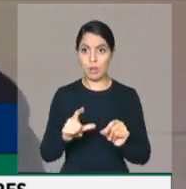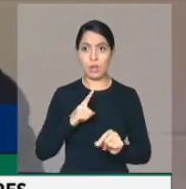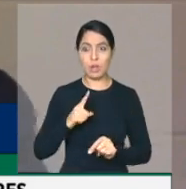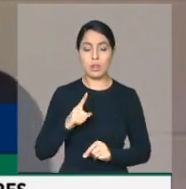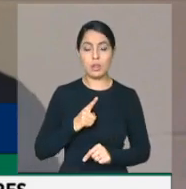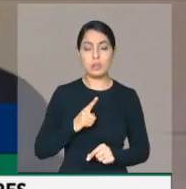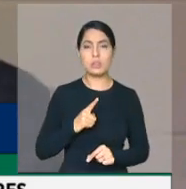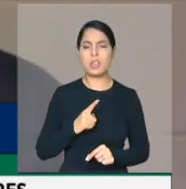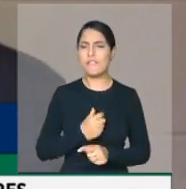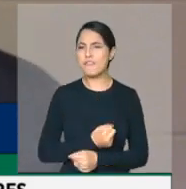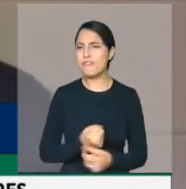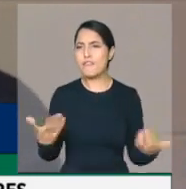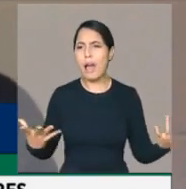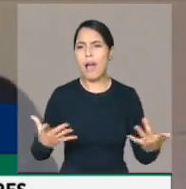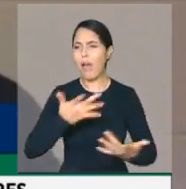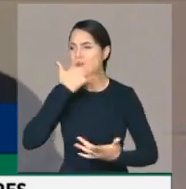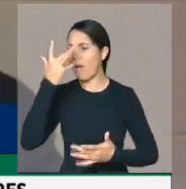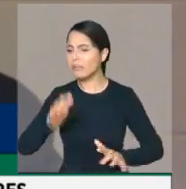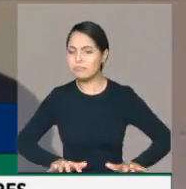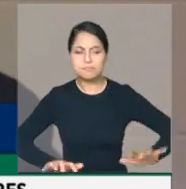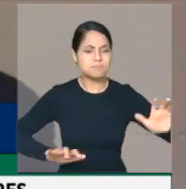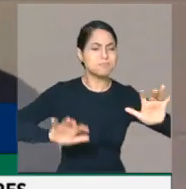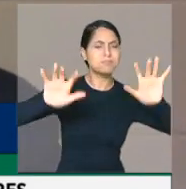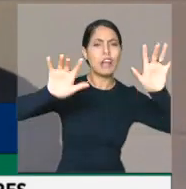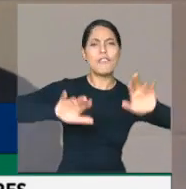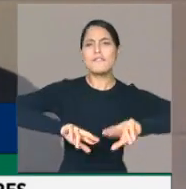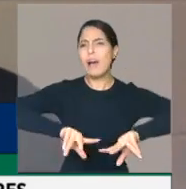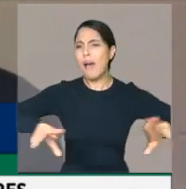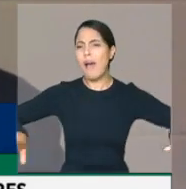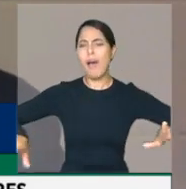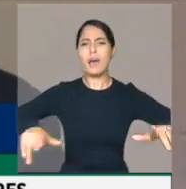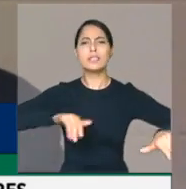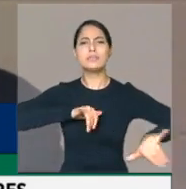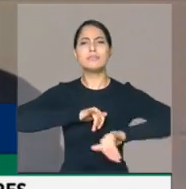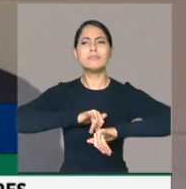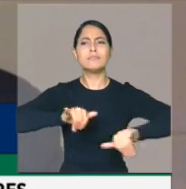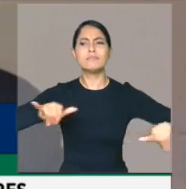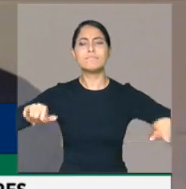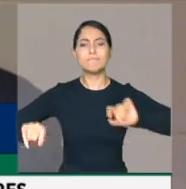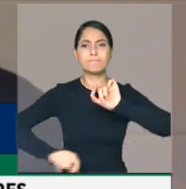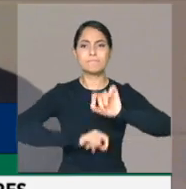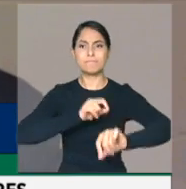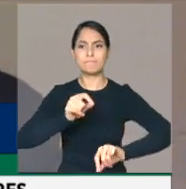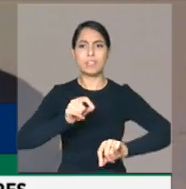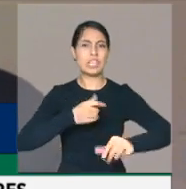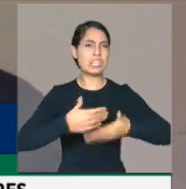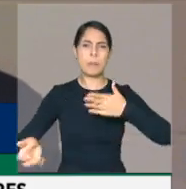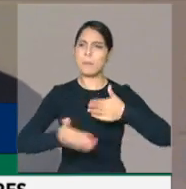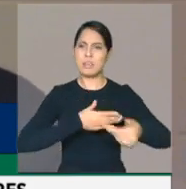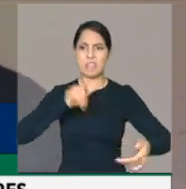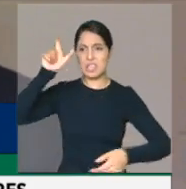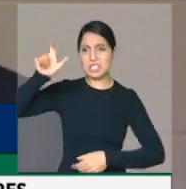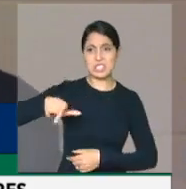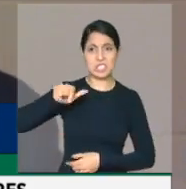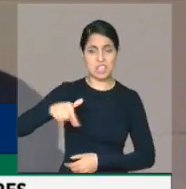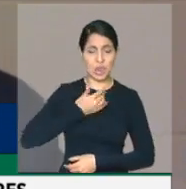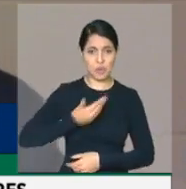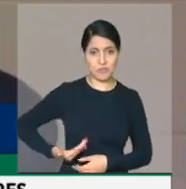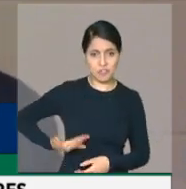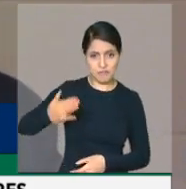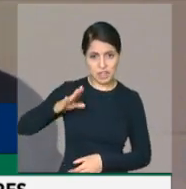pool de entidades, de veículos de comunicação que atualizariam esses números independente do governo. Além